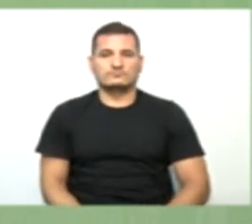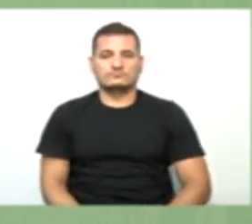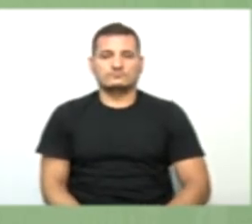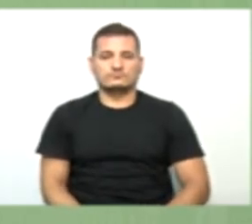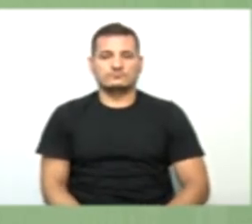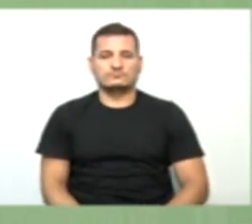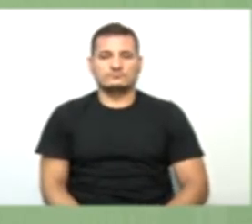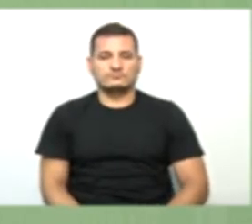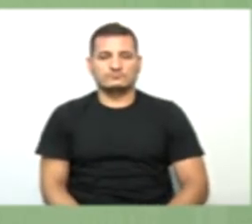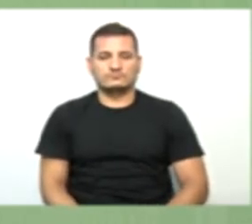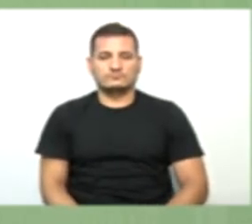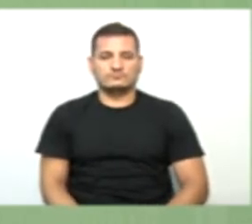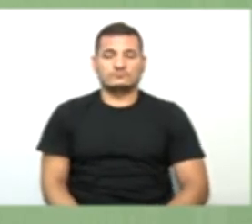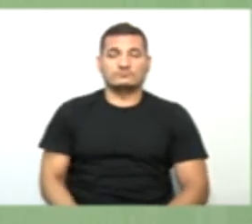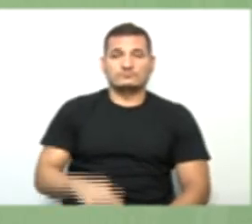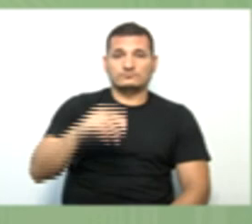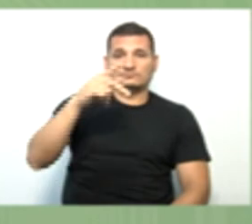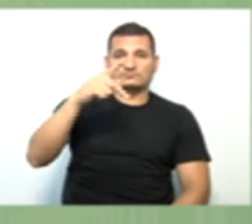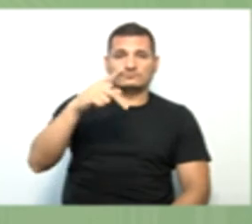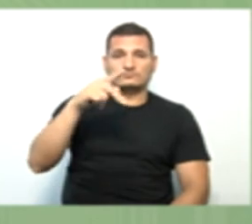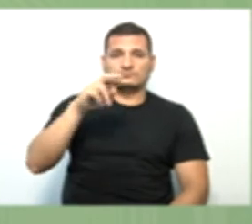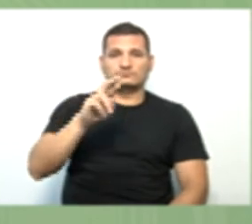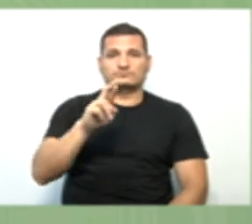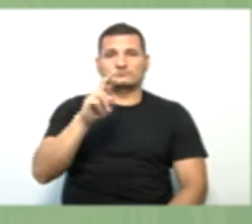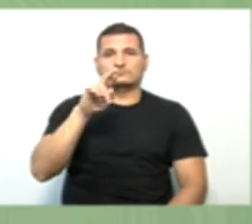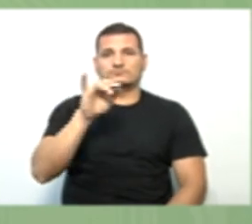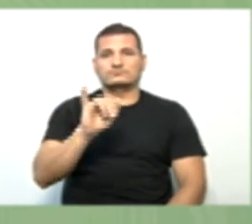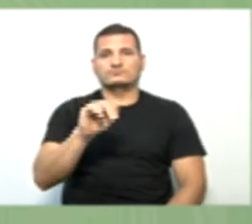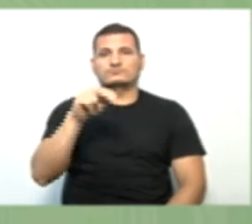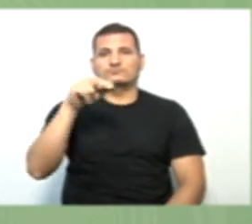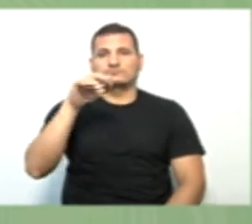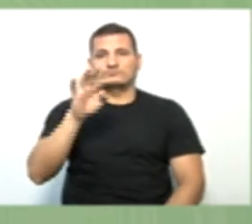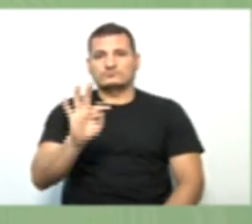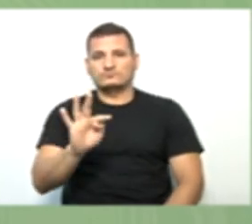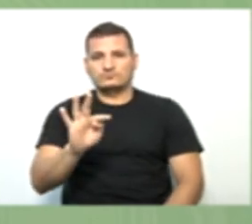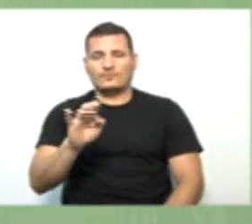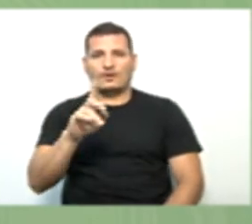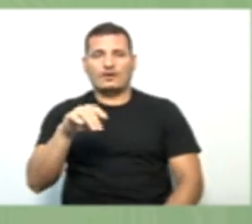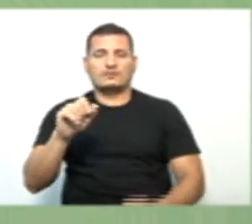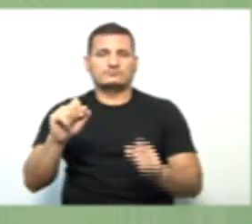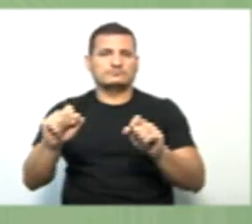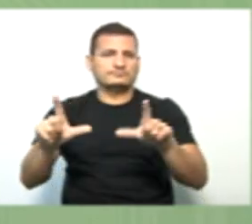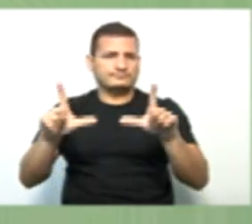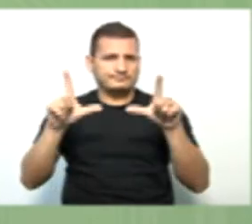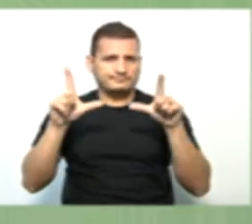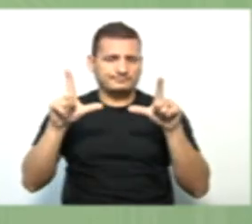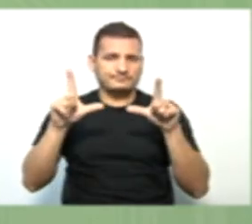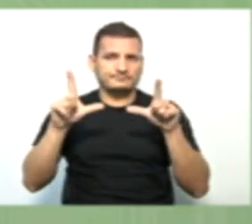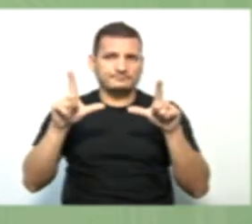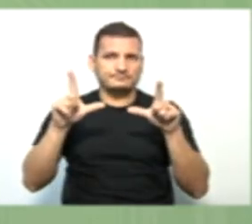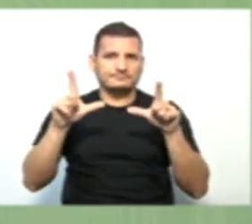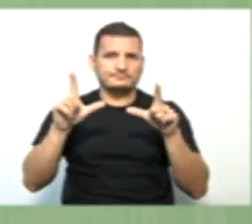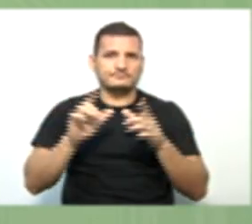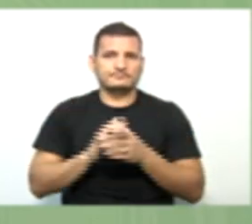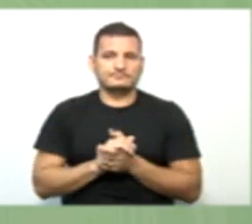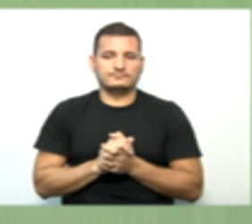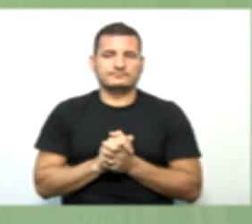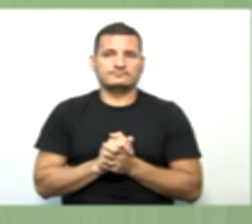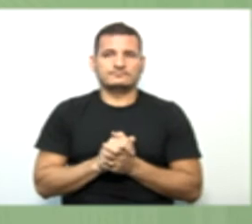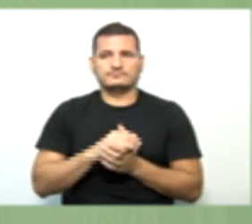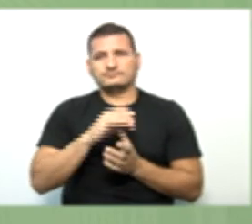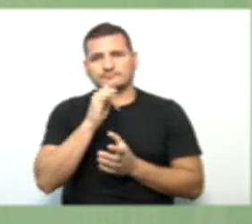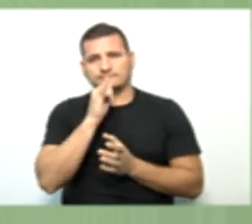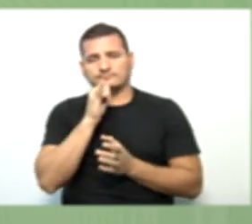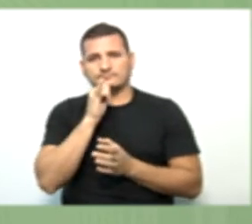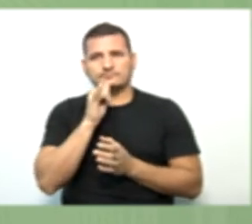E o comando de dados print, ele serve para imprimir. Então, quando eu quero imprimir uma expressão com